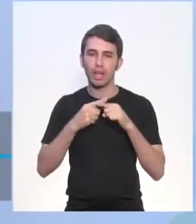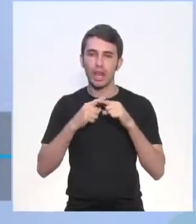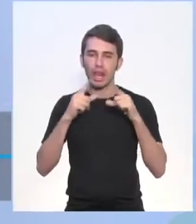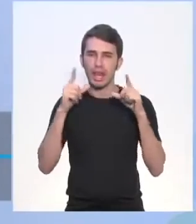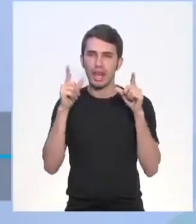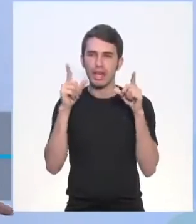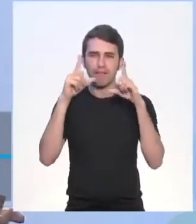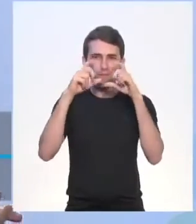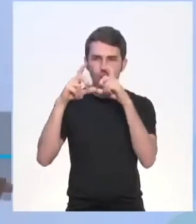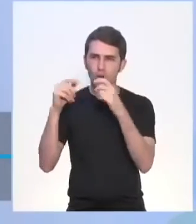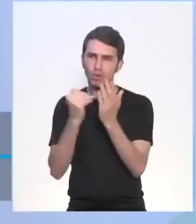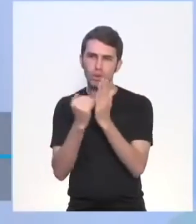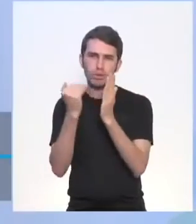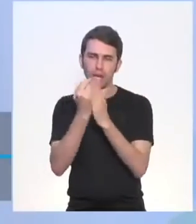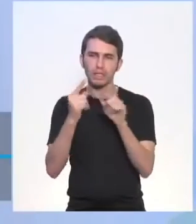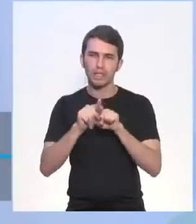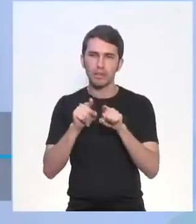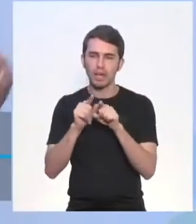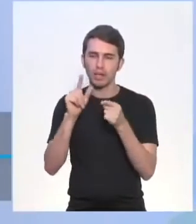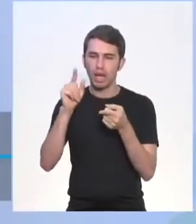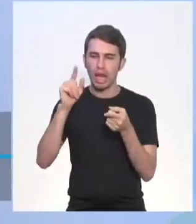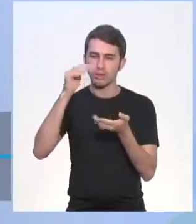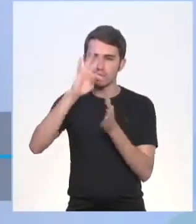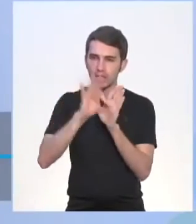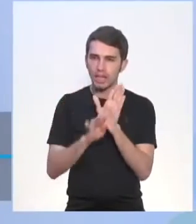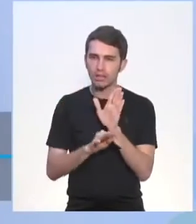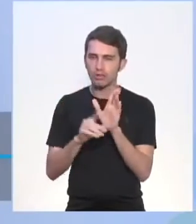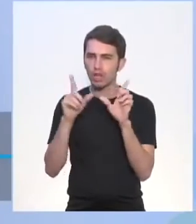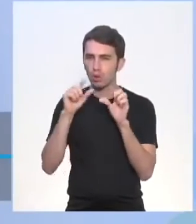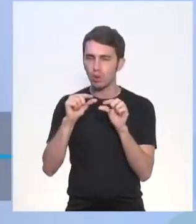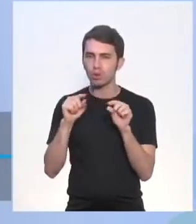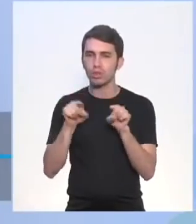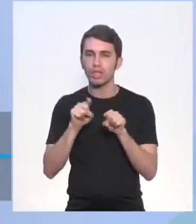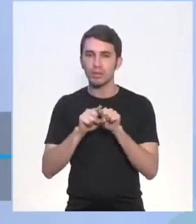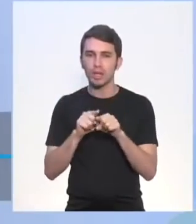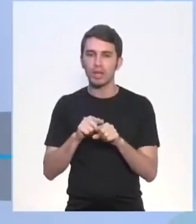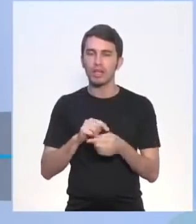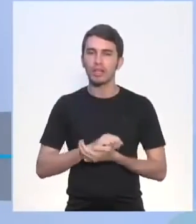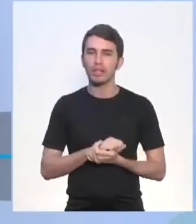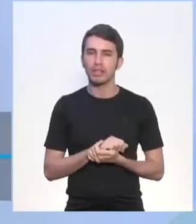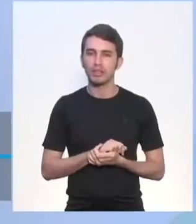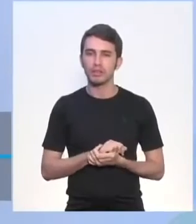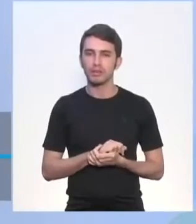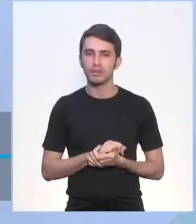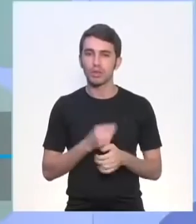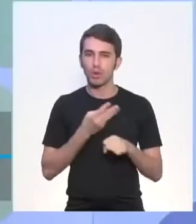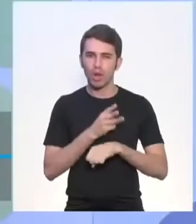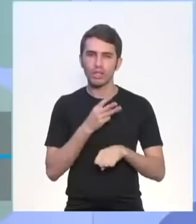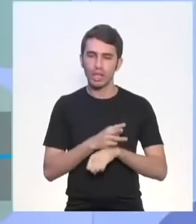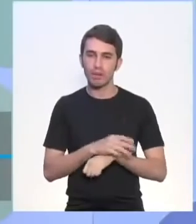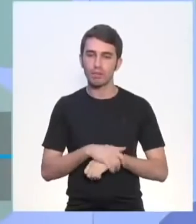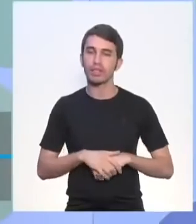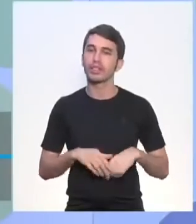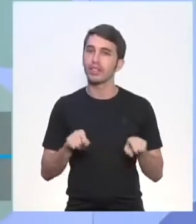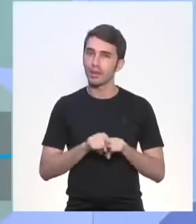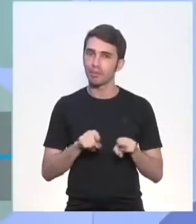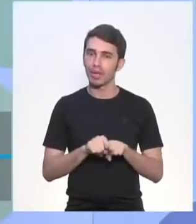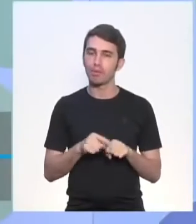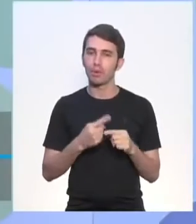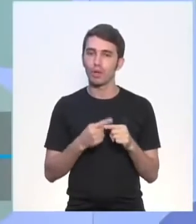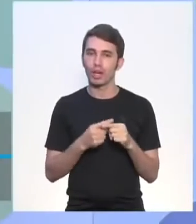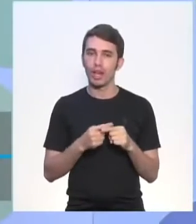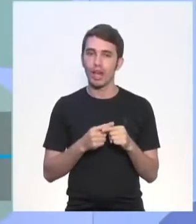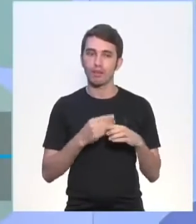E o WhatsApp também, né? Não exatamente. Que aí você manda a informação muito mais rápido, né? Então, eles procuram exatamente o nicho